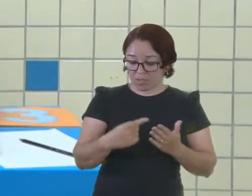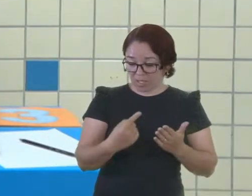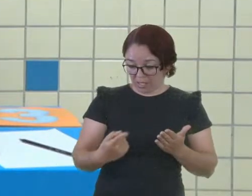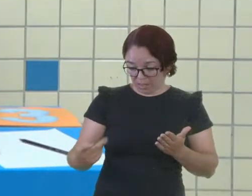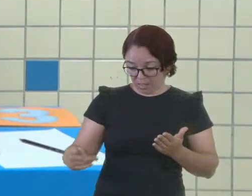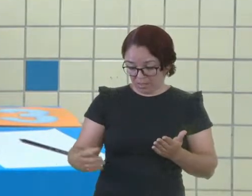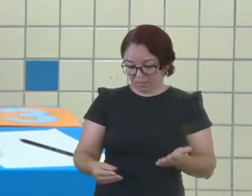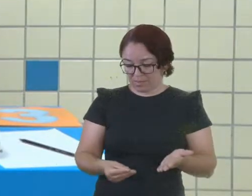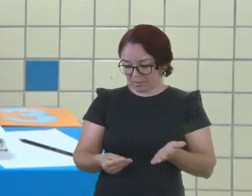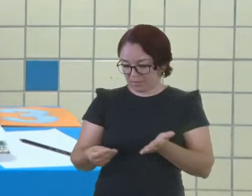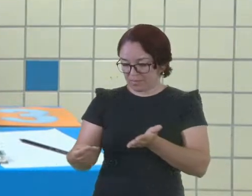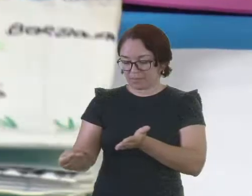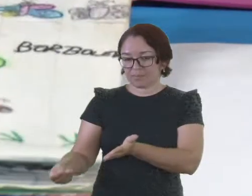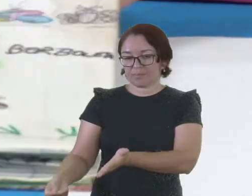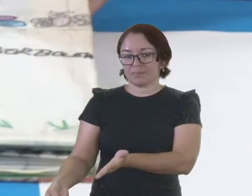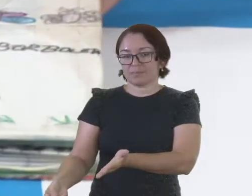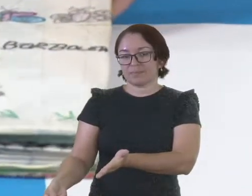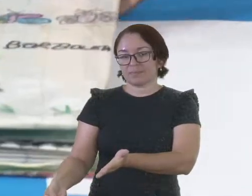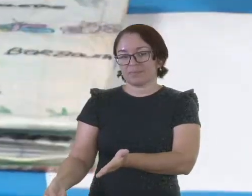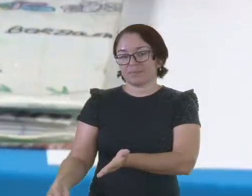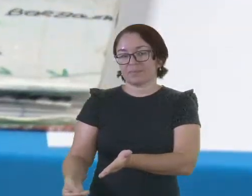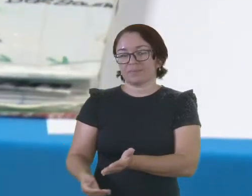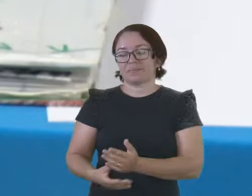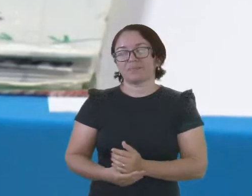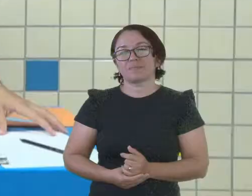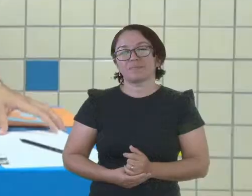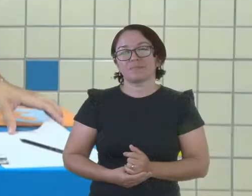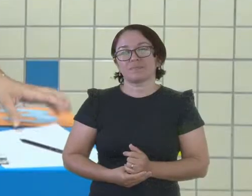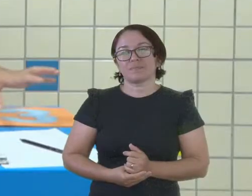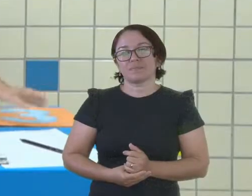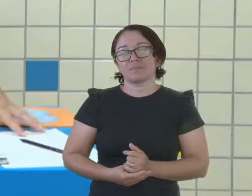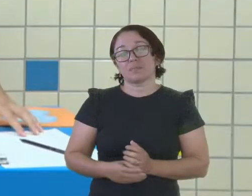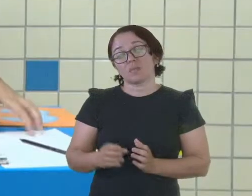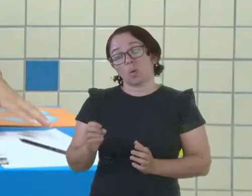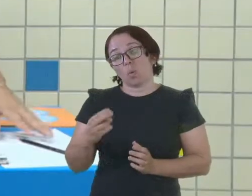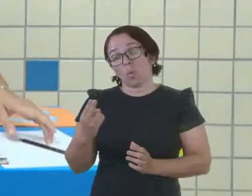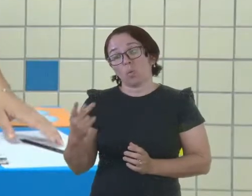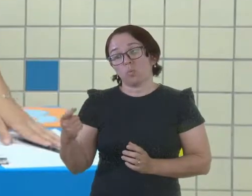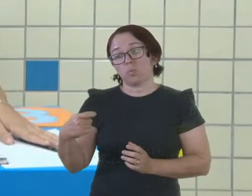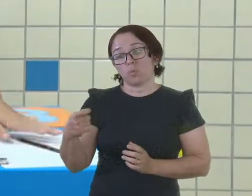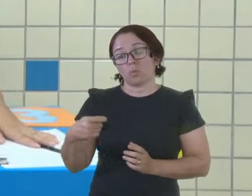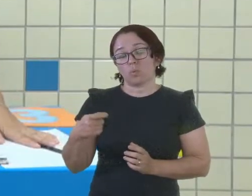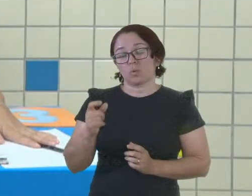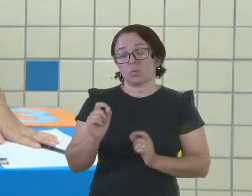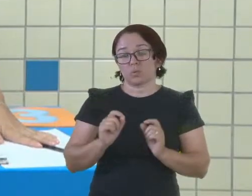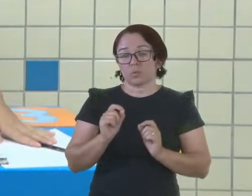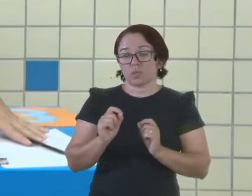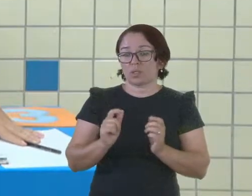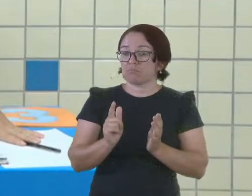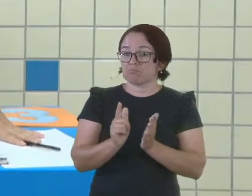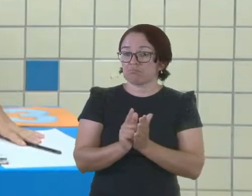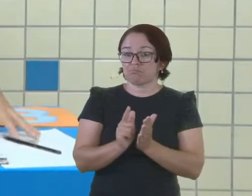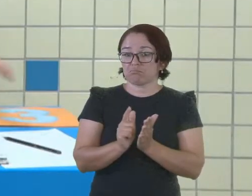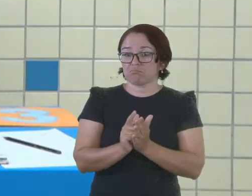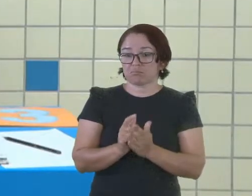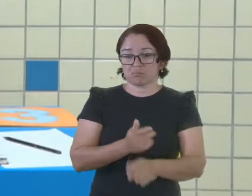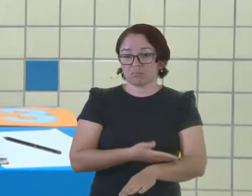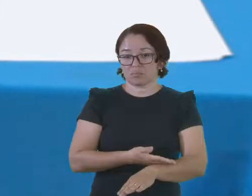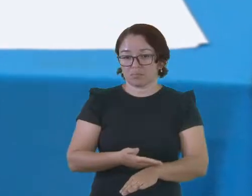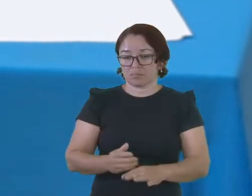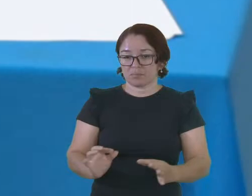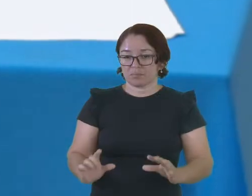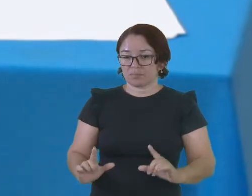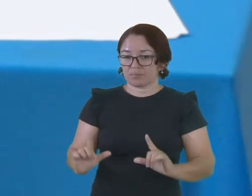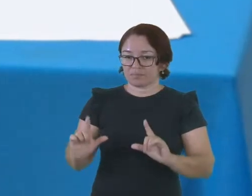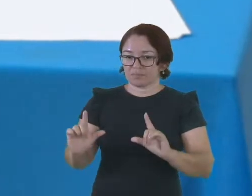que ela já está acostumada a fazer as propostas, ou então, caso não tenha um caderno, uma folha em branco, e vai chamar